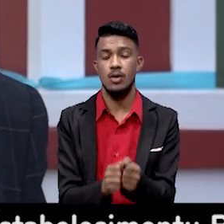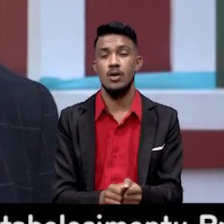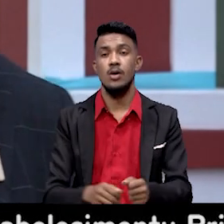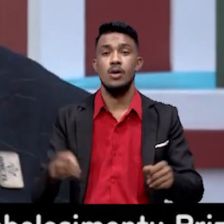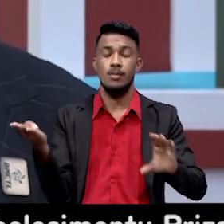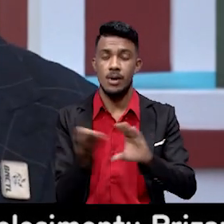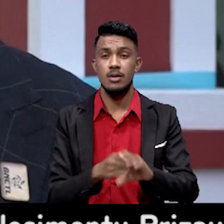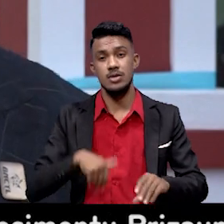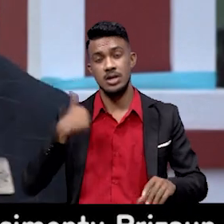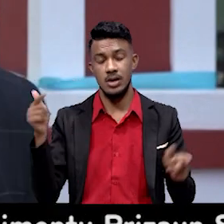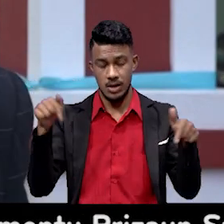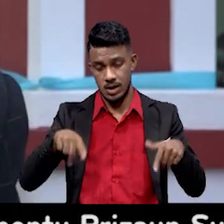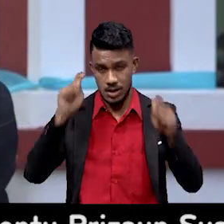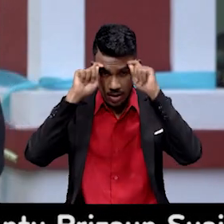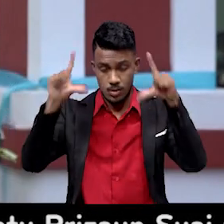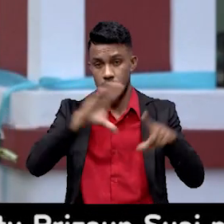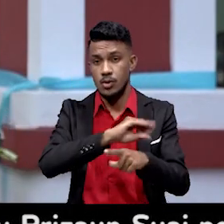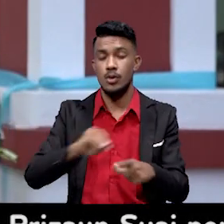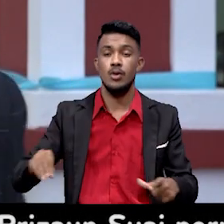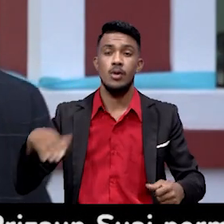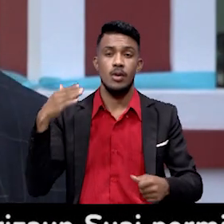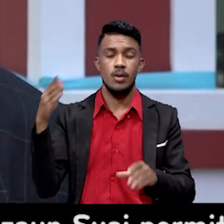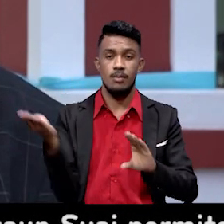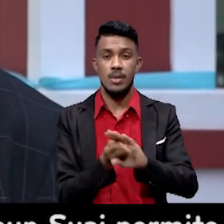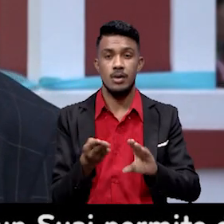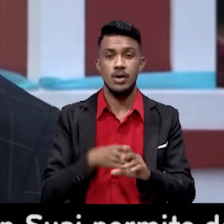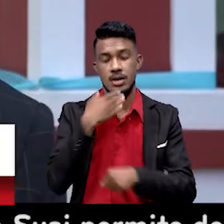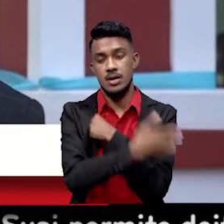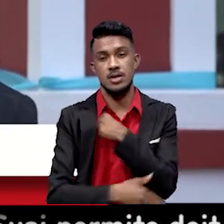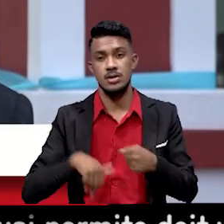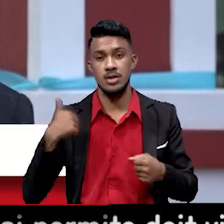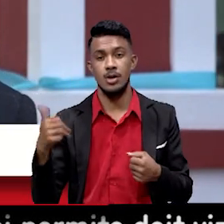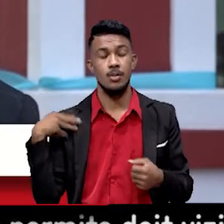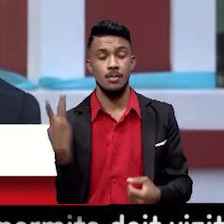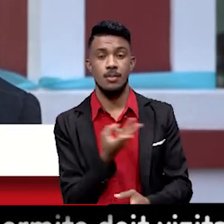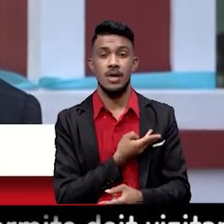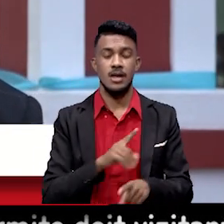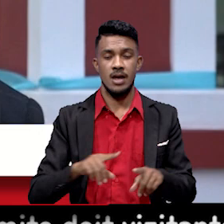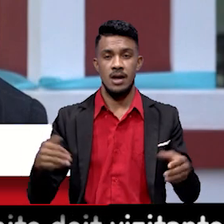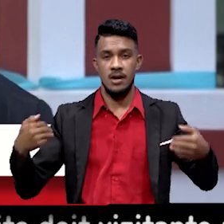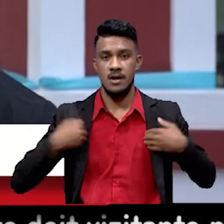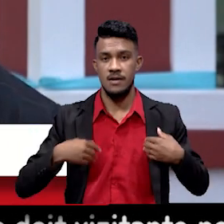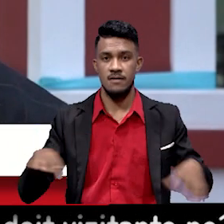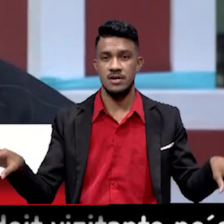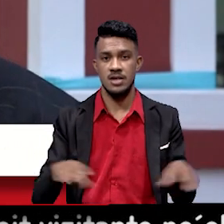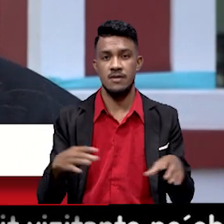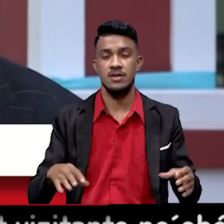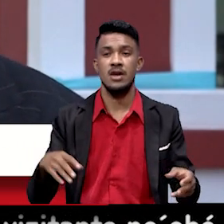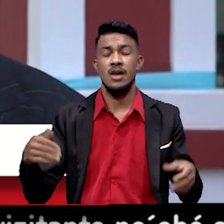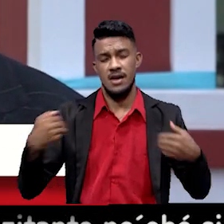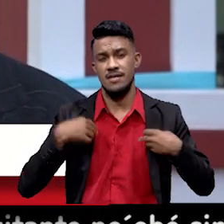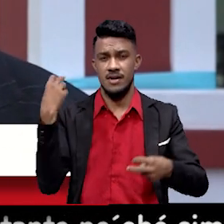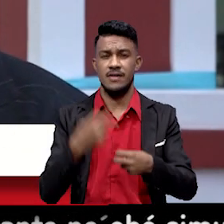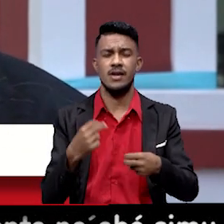Belo Banco é Timor, belo Banco é Siluk. Não é problema. Mas vai estar aí a sistema, né? Que é tama. Mesmo risco, né? Sempre ia. Mas